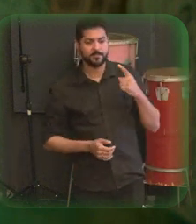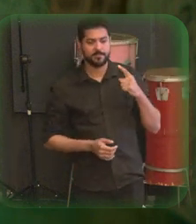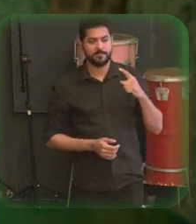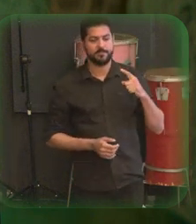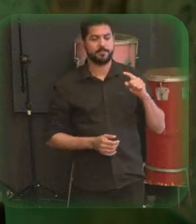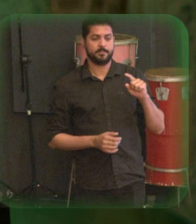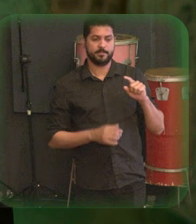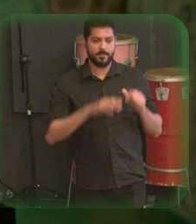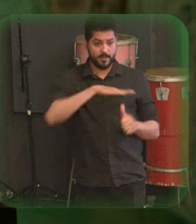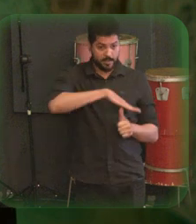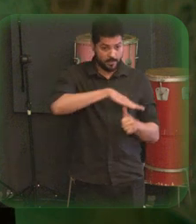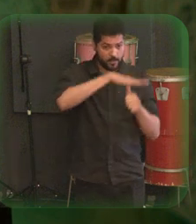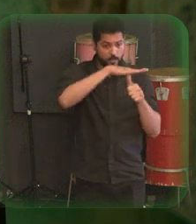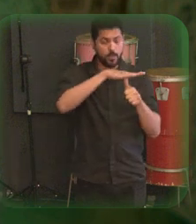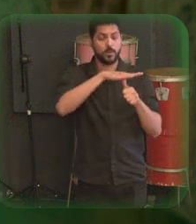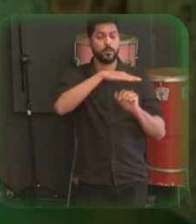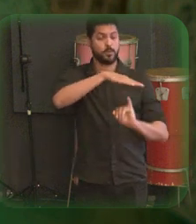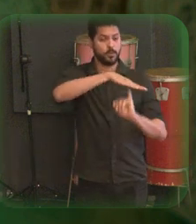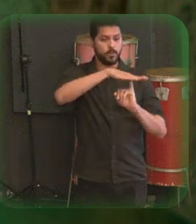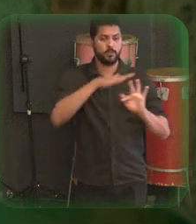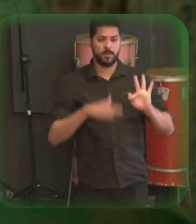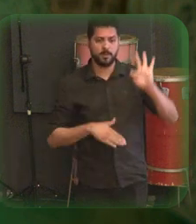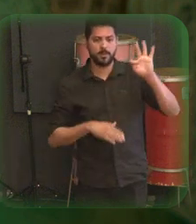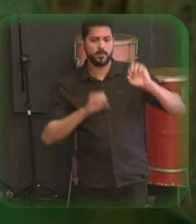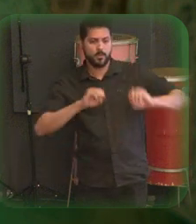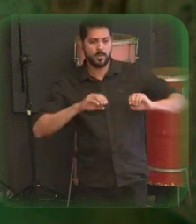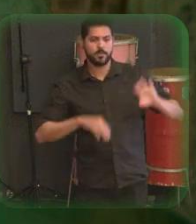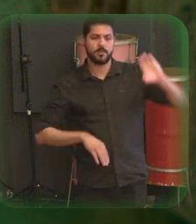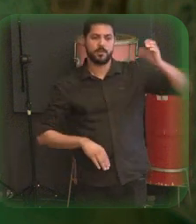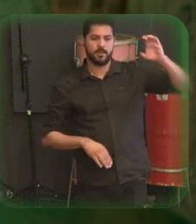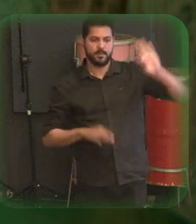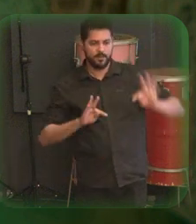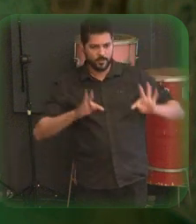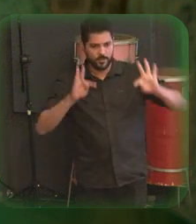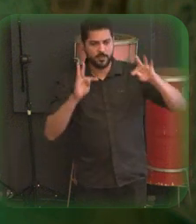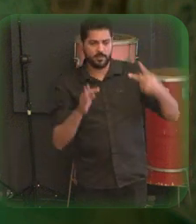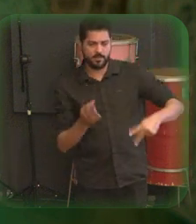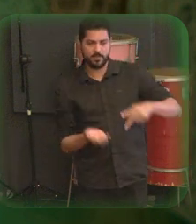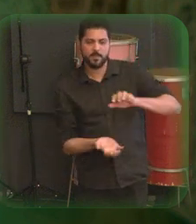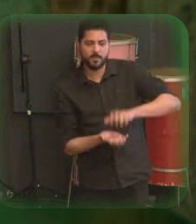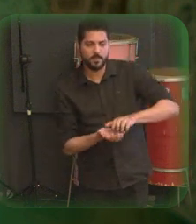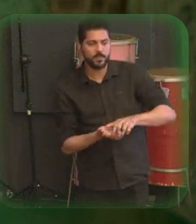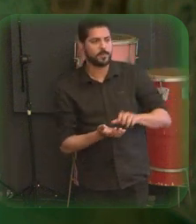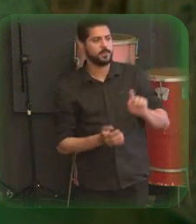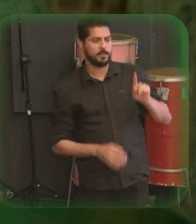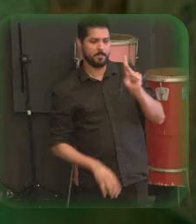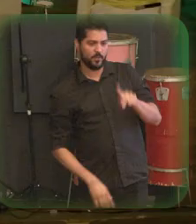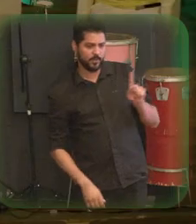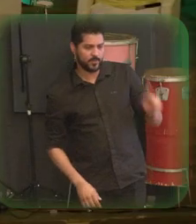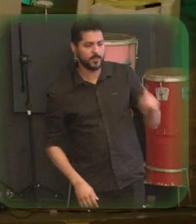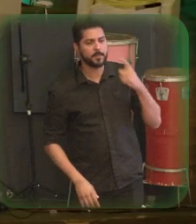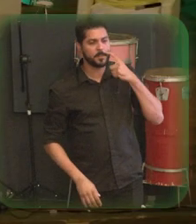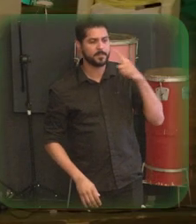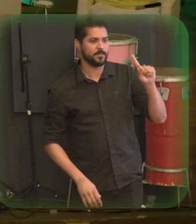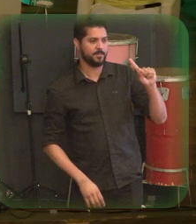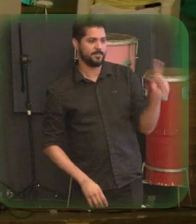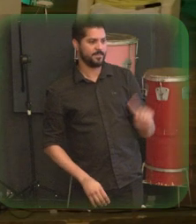Educação, Ciência e Tecnologia de Pernambuco, o professor José Carlos de Sá Júnior.